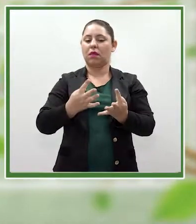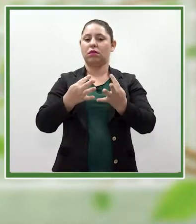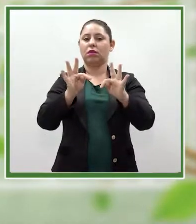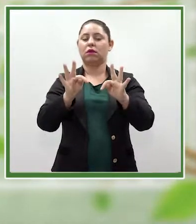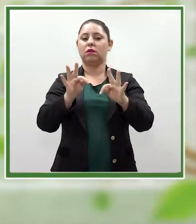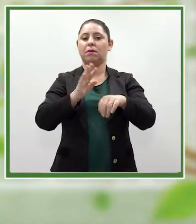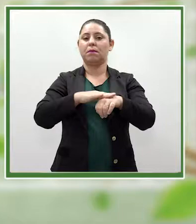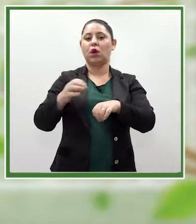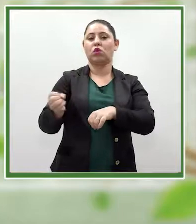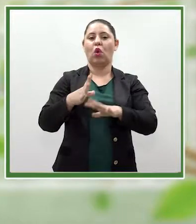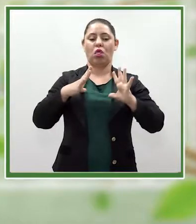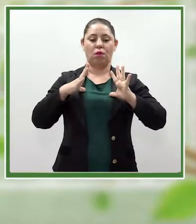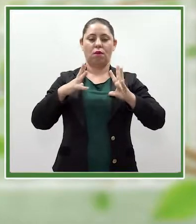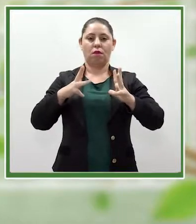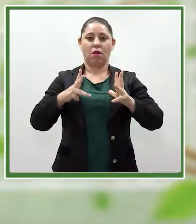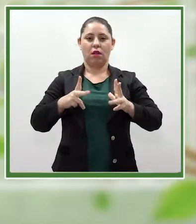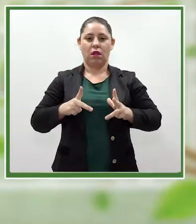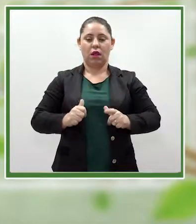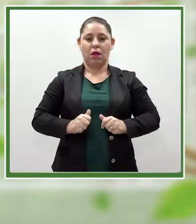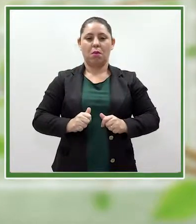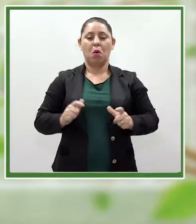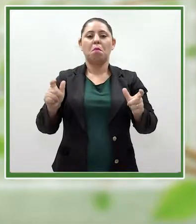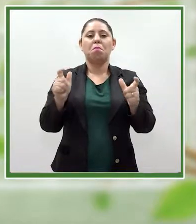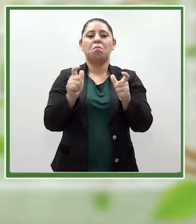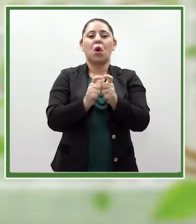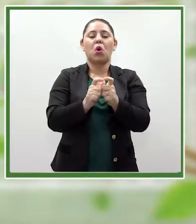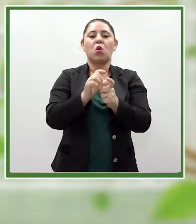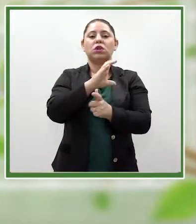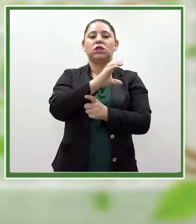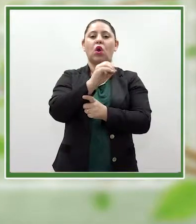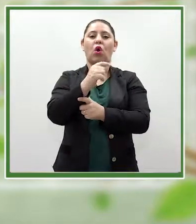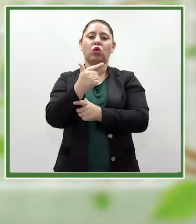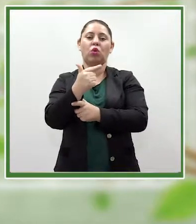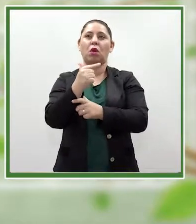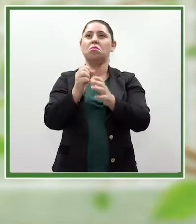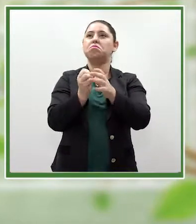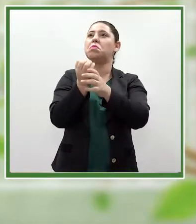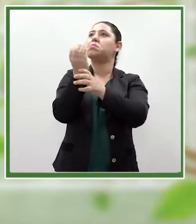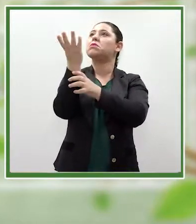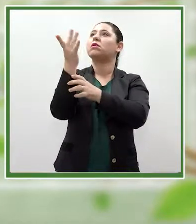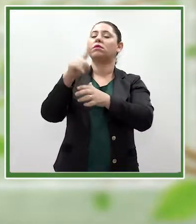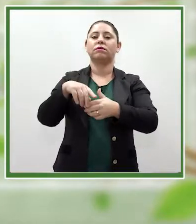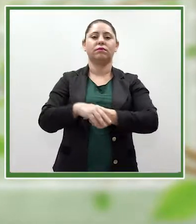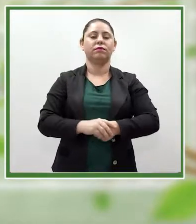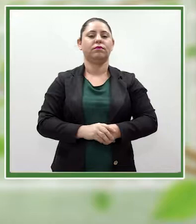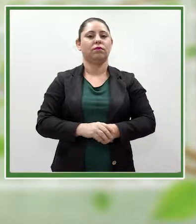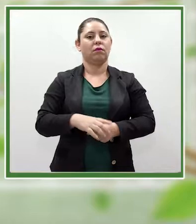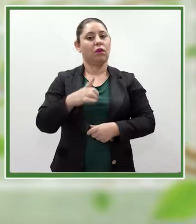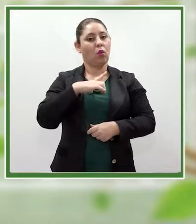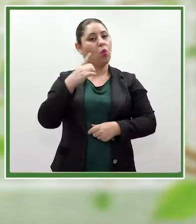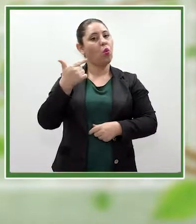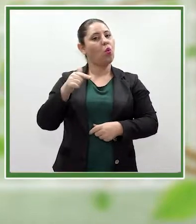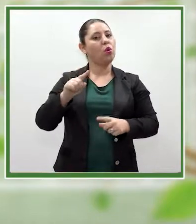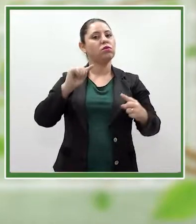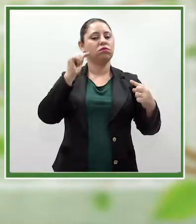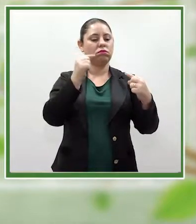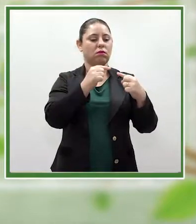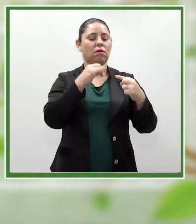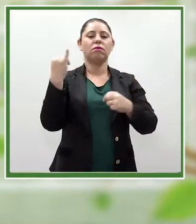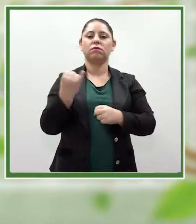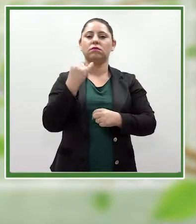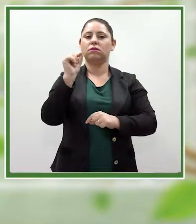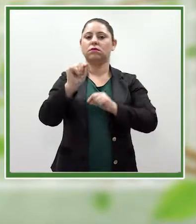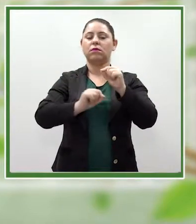adotam, tecnologias, mais limpas ou com baixa emissão de carbono. Mas existe, além disso, um outro